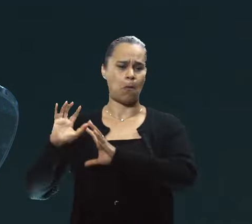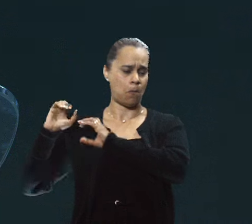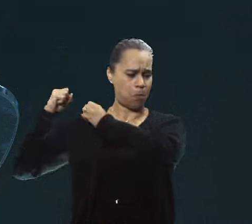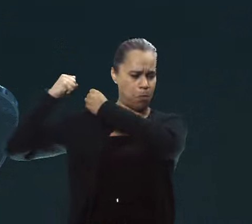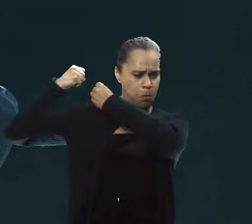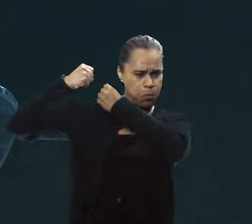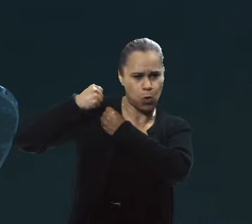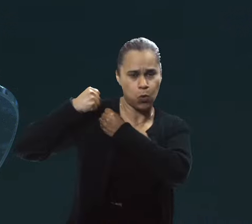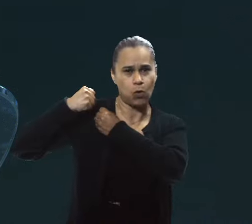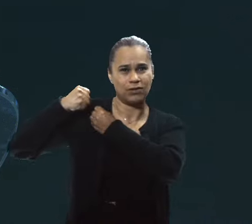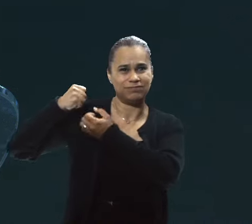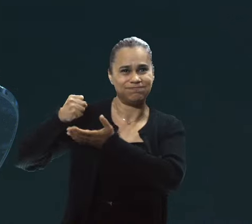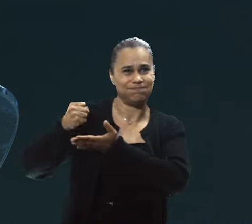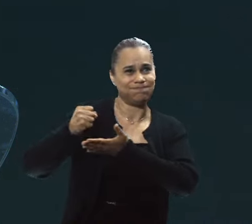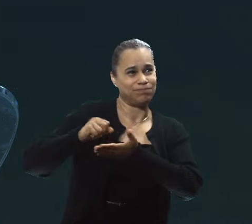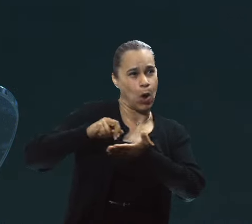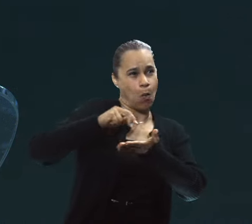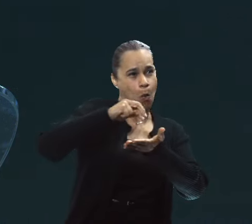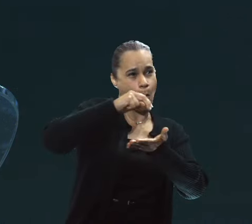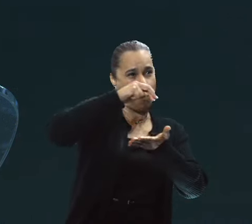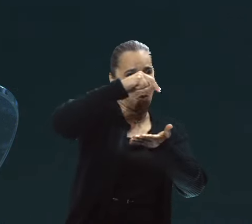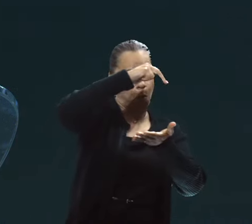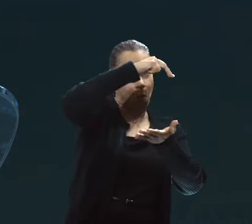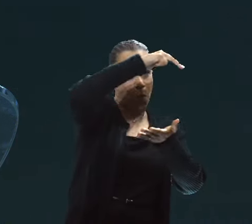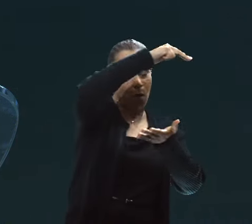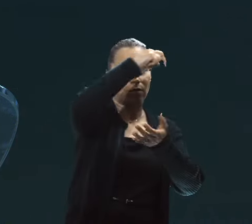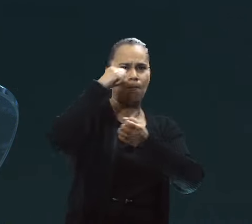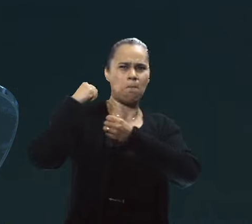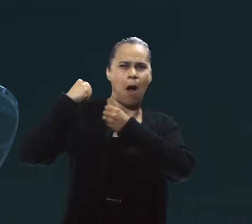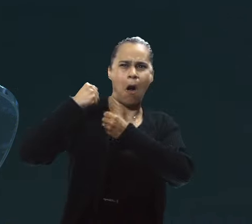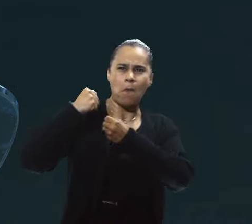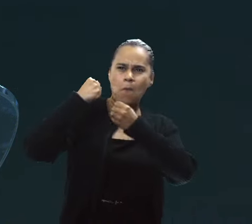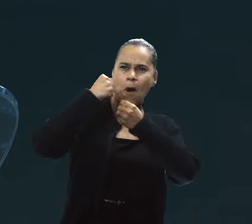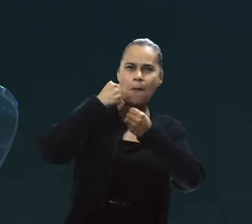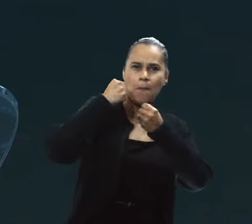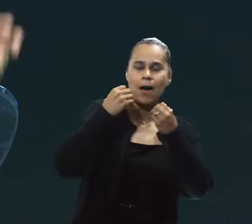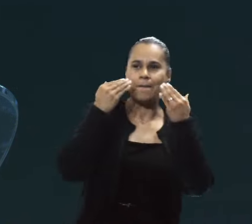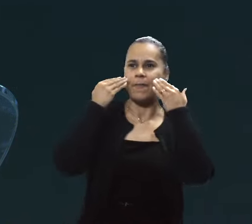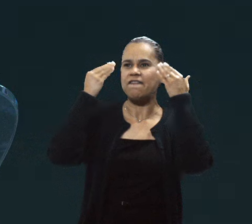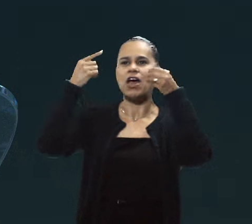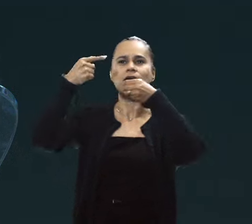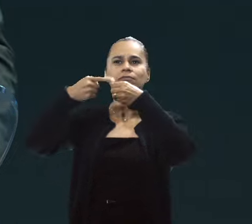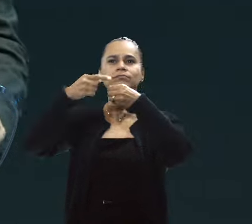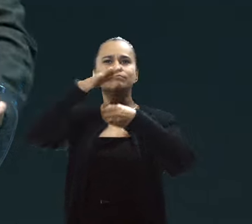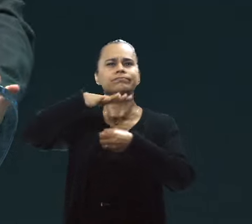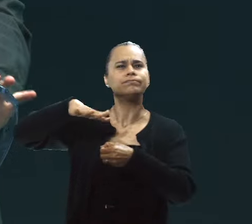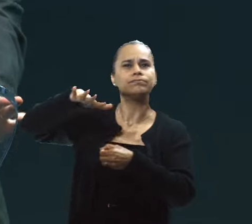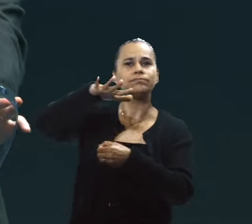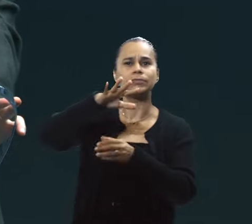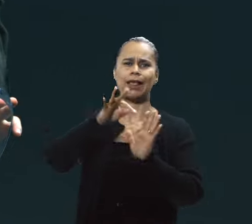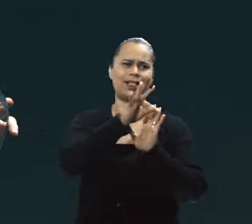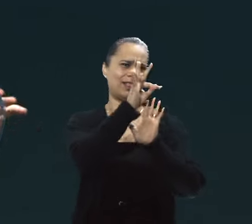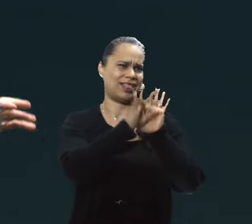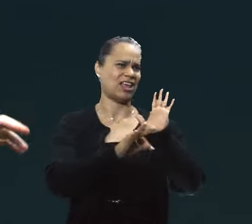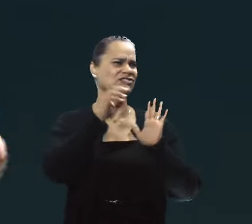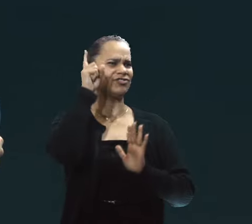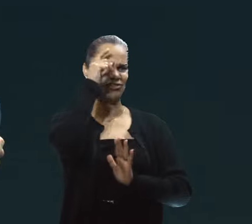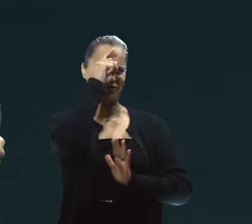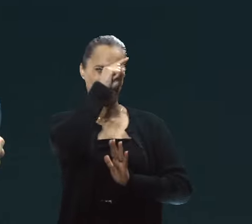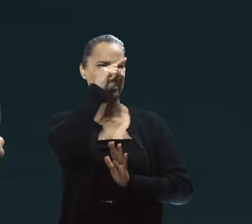e levou até o alto da colina que fica de frente para Hebrom. Esse texto é difícil de